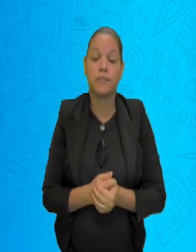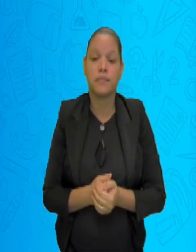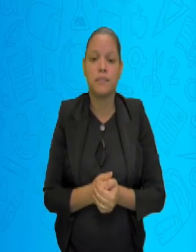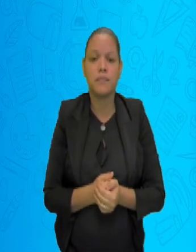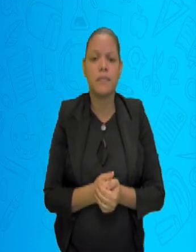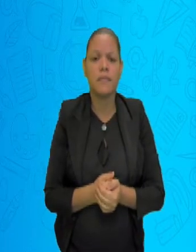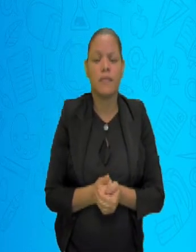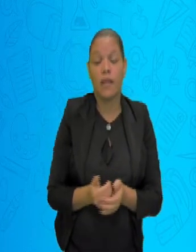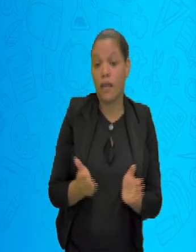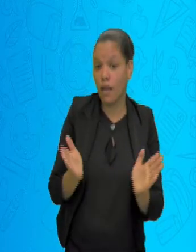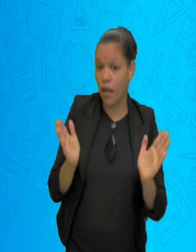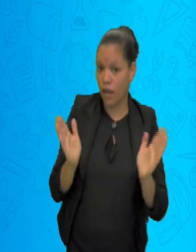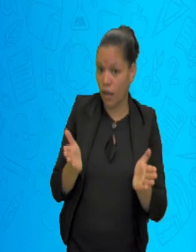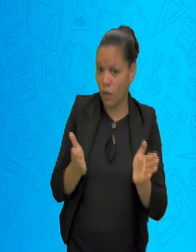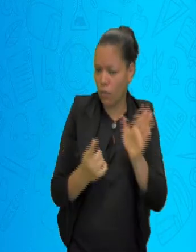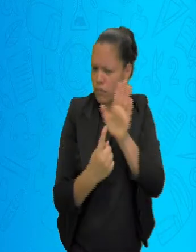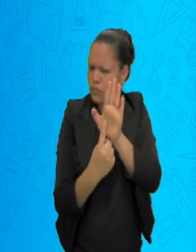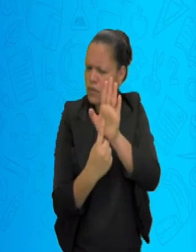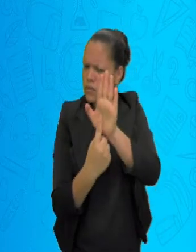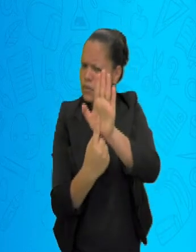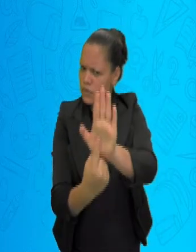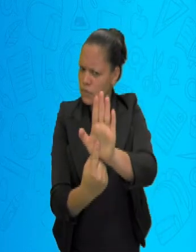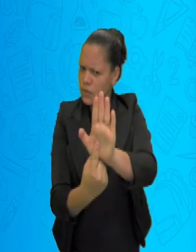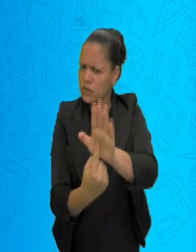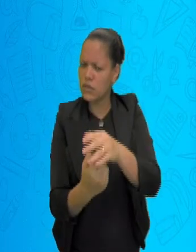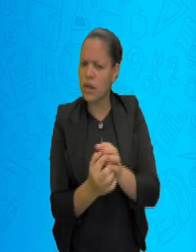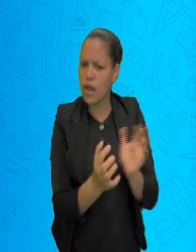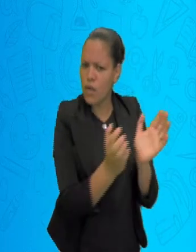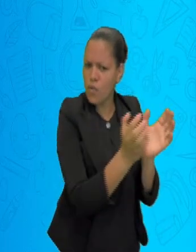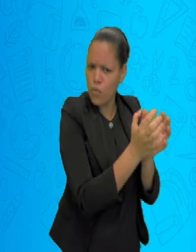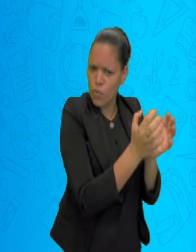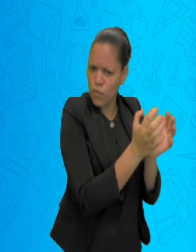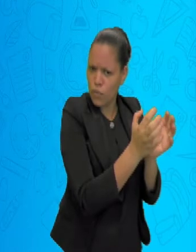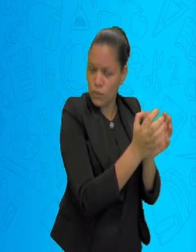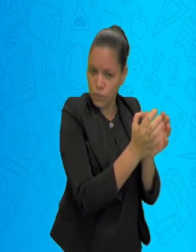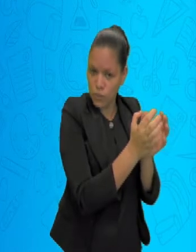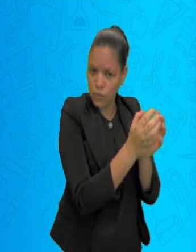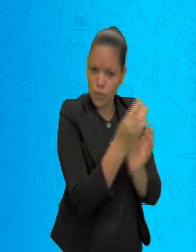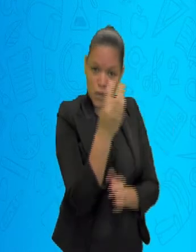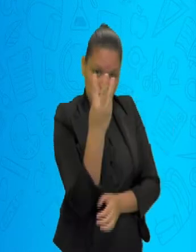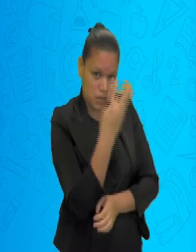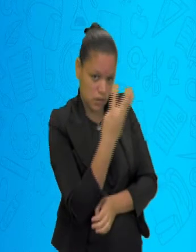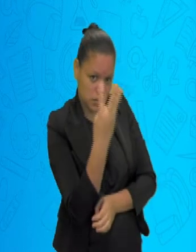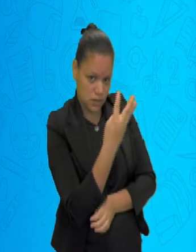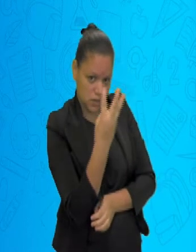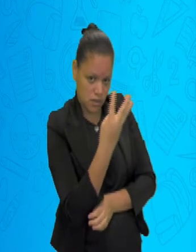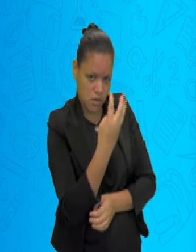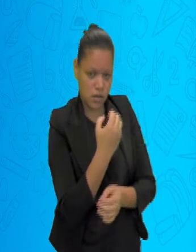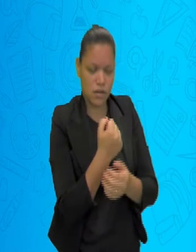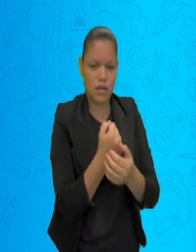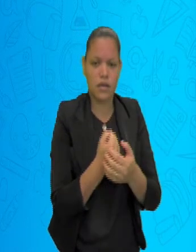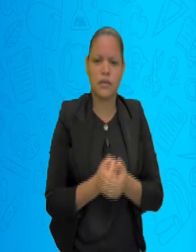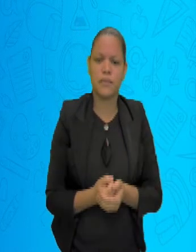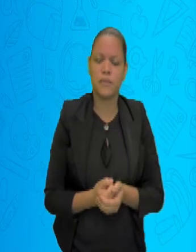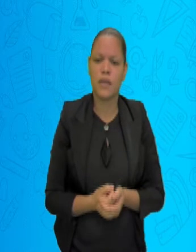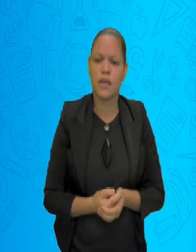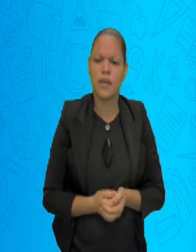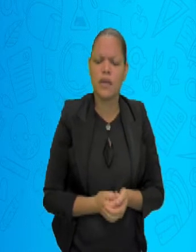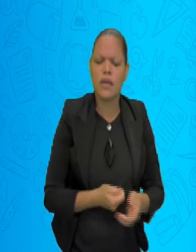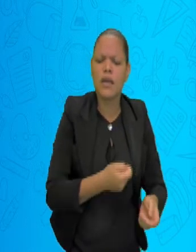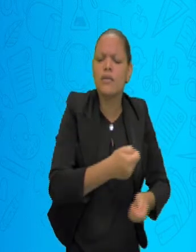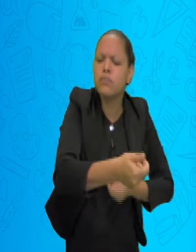setor terciário. O setor terciário, ele é o setor de comércio e prestação